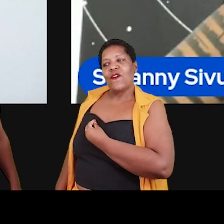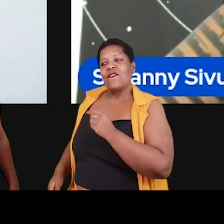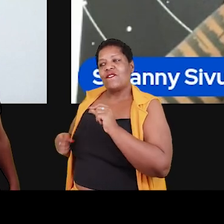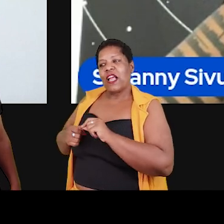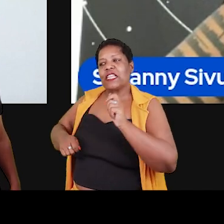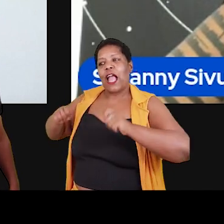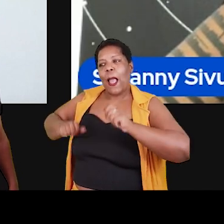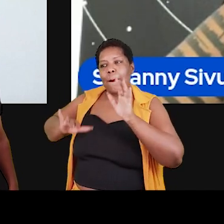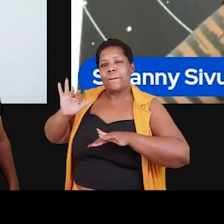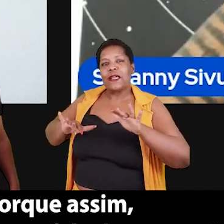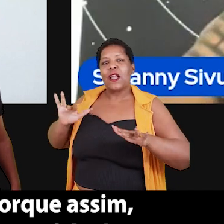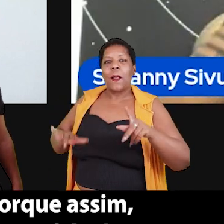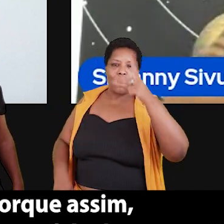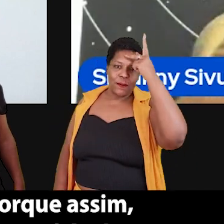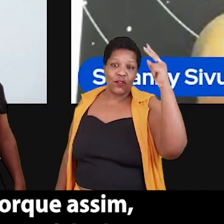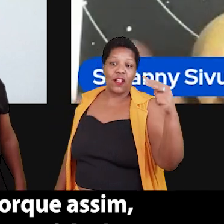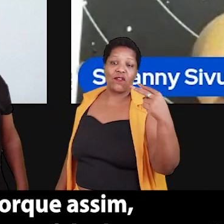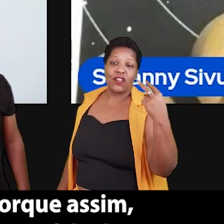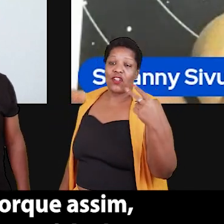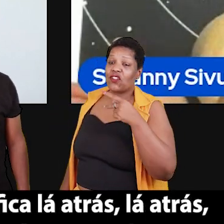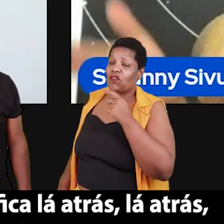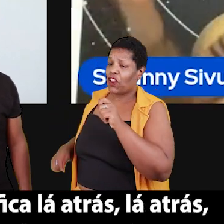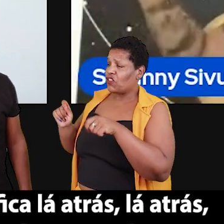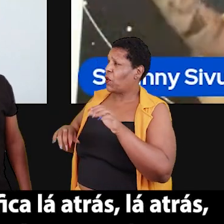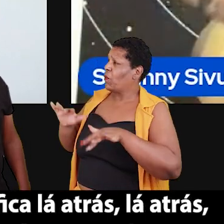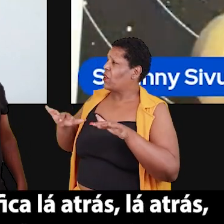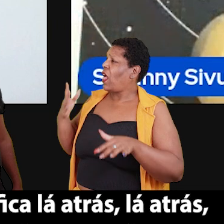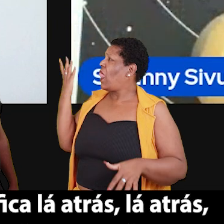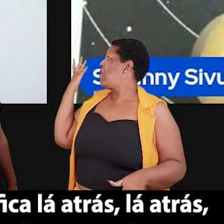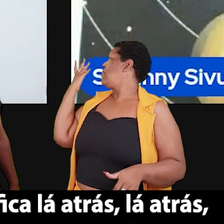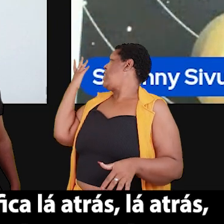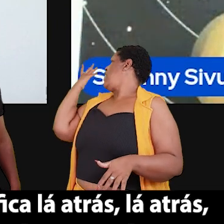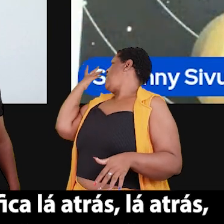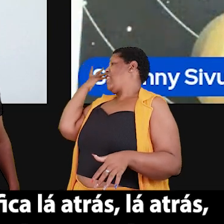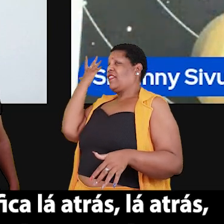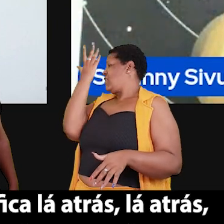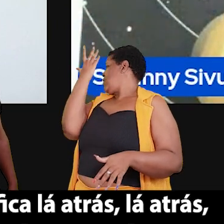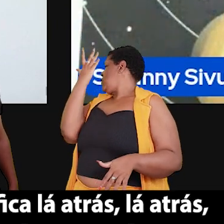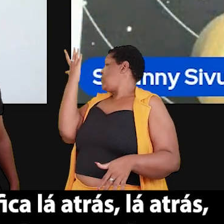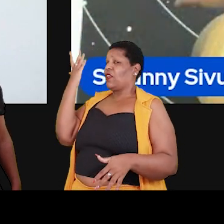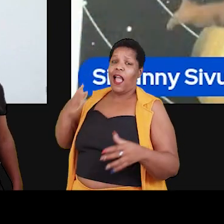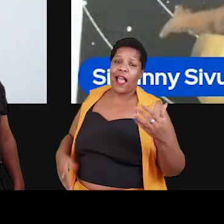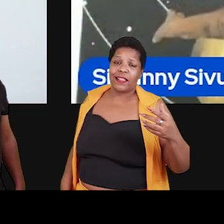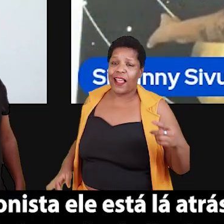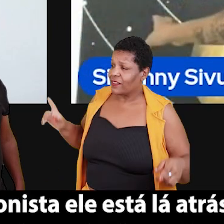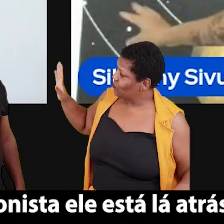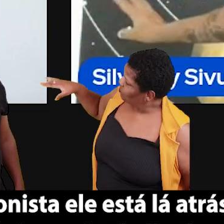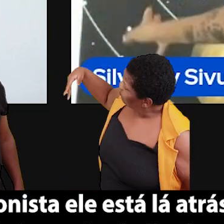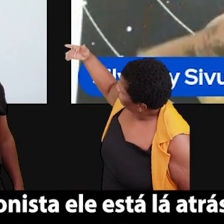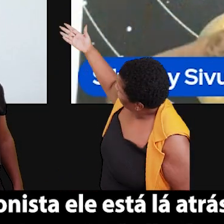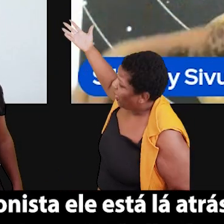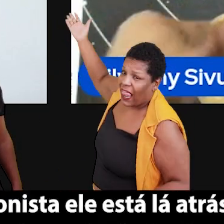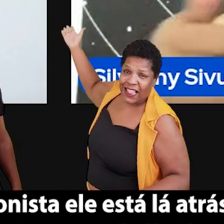a pessoa veja, porque assim, quando a gente fala de percussão, mano, a gente fica lá atrás desse quadro. O